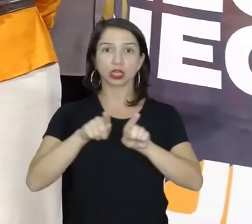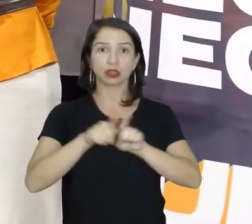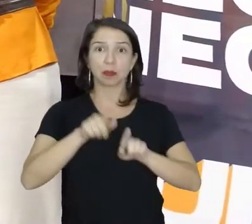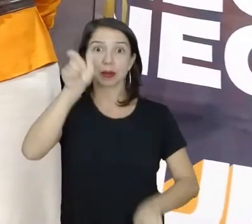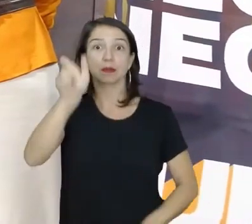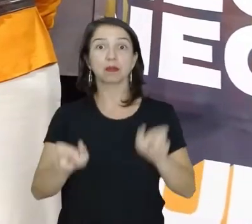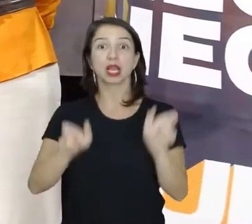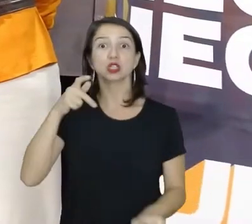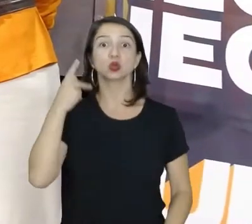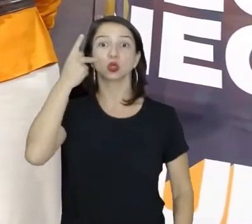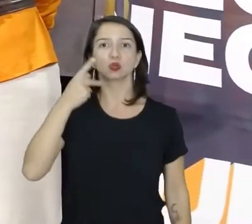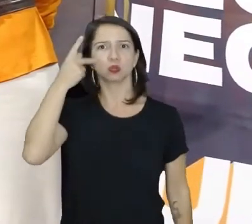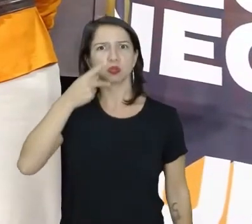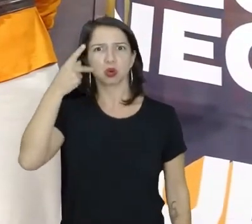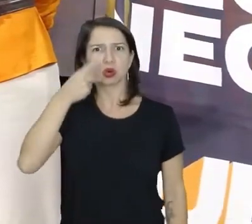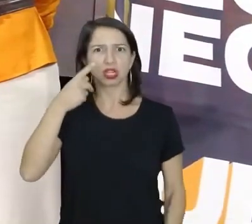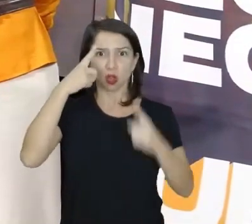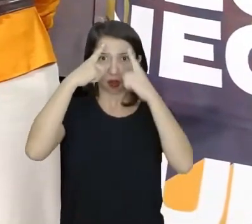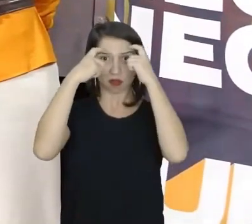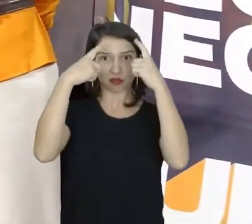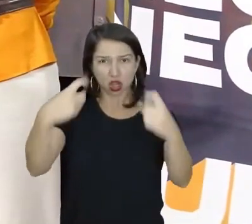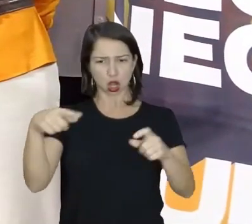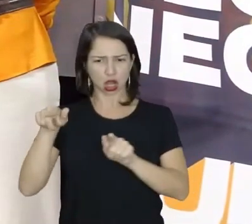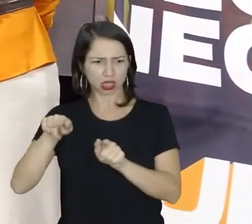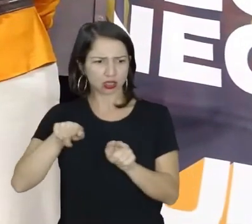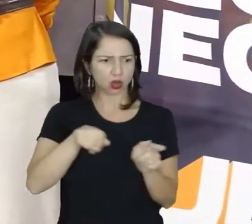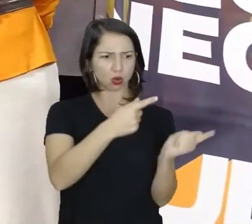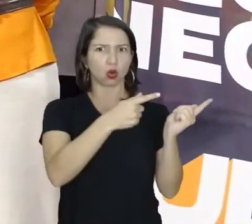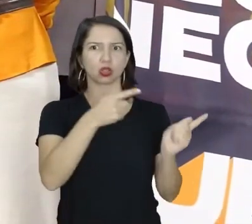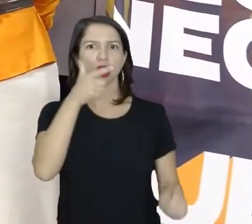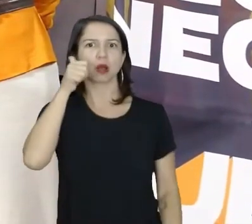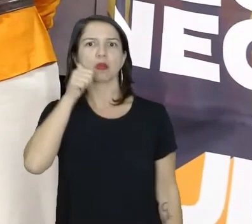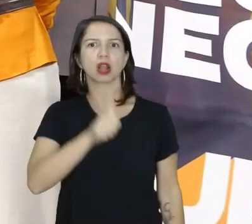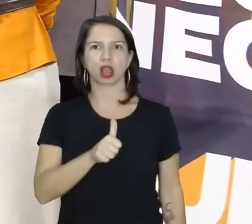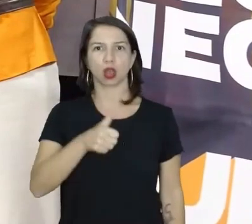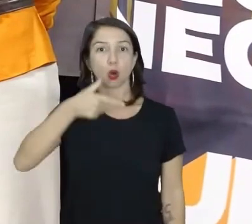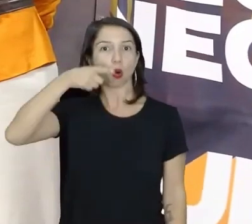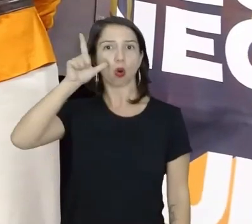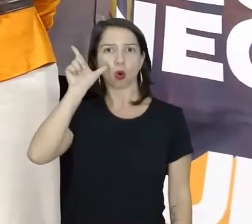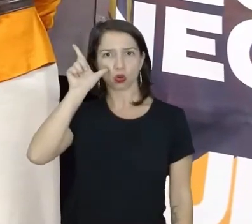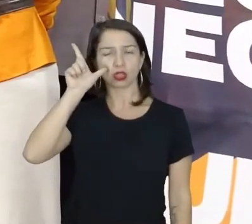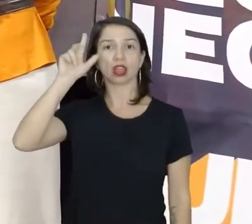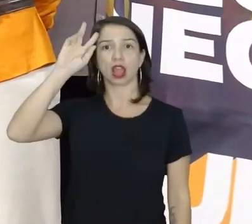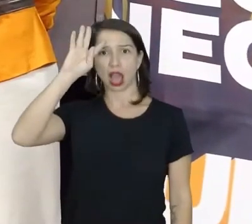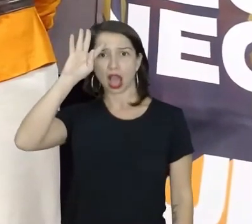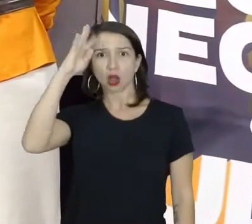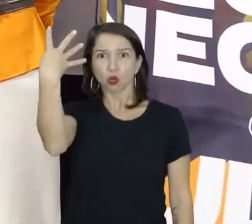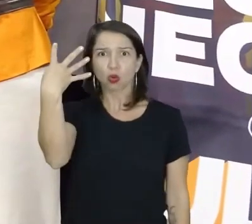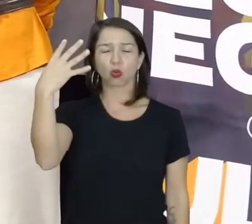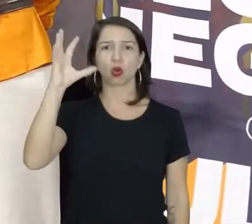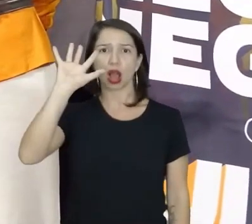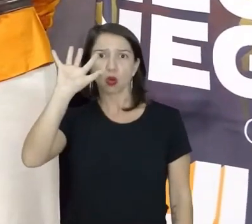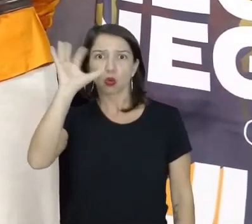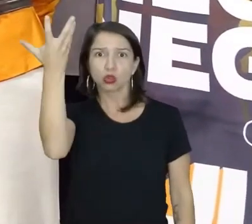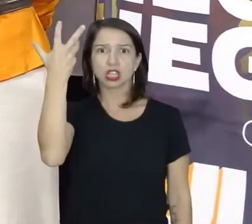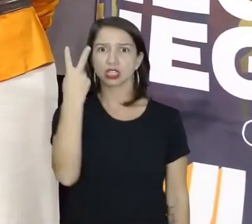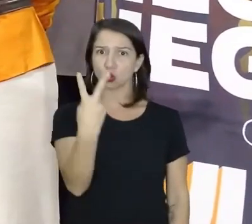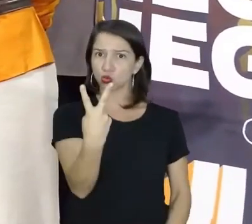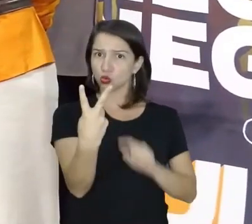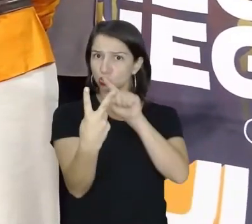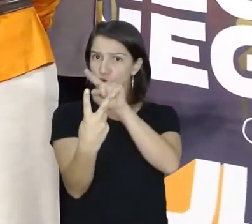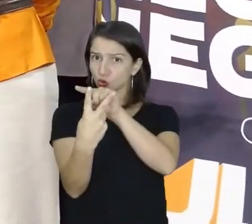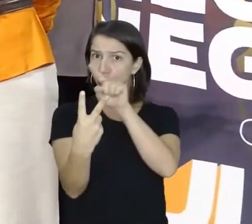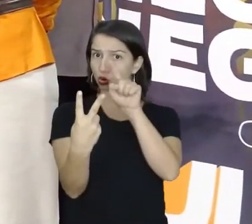Ontem, nós tivemos dois casos de violência política de gênero no Brasil, estimulado por este governo. Eu